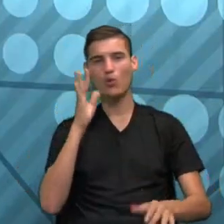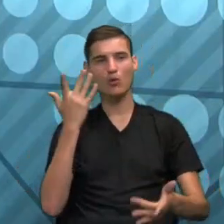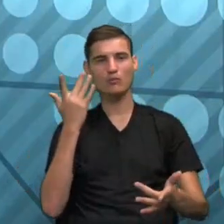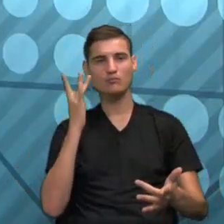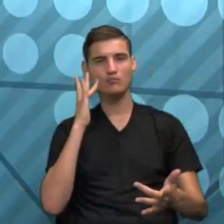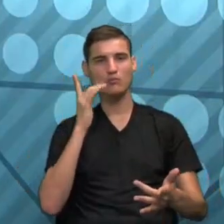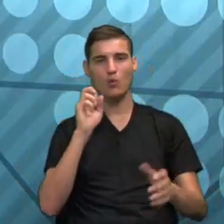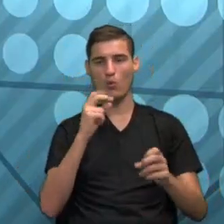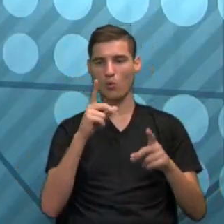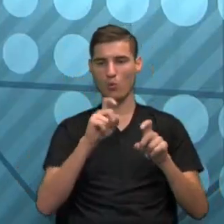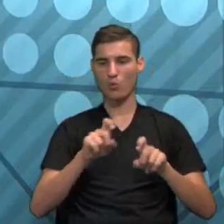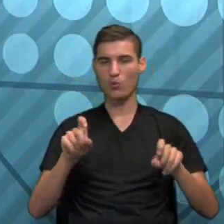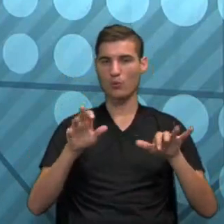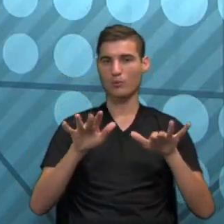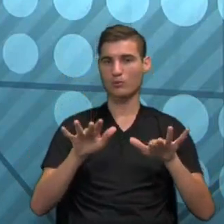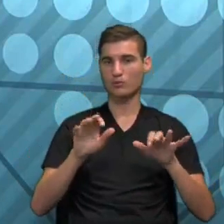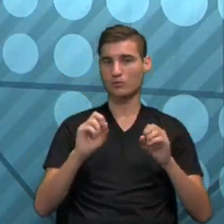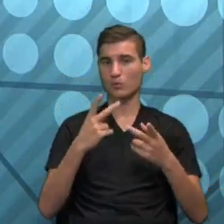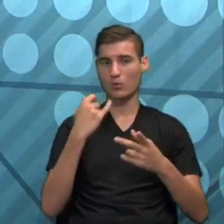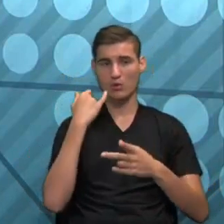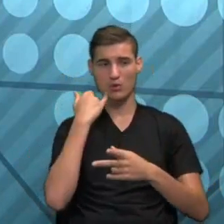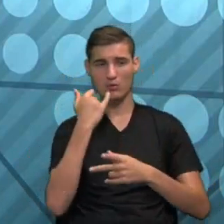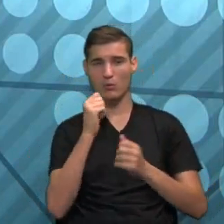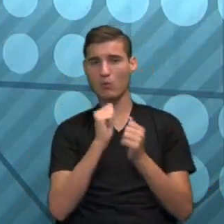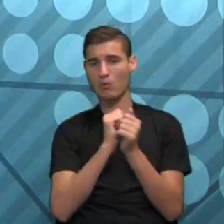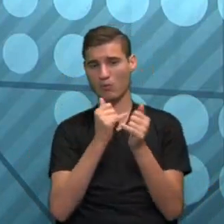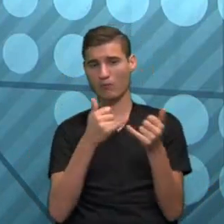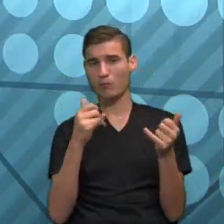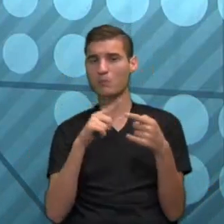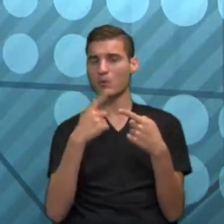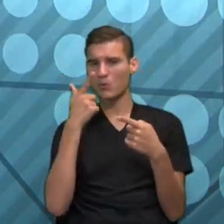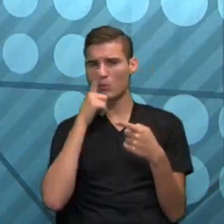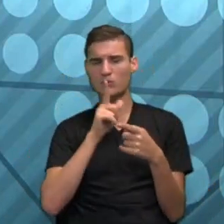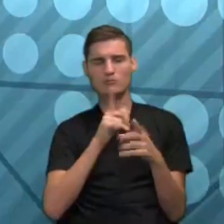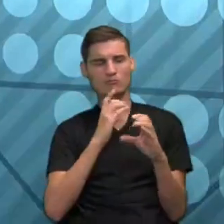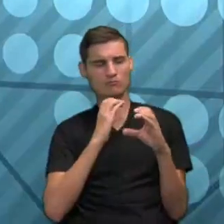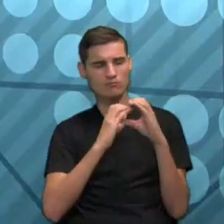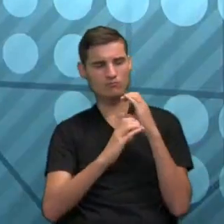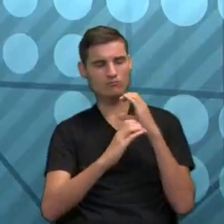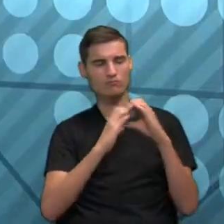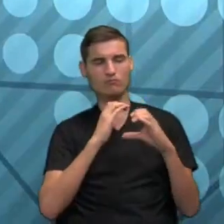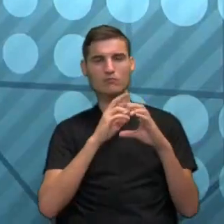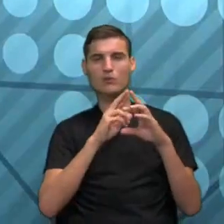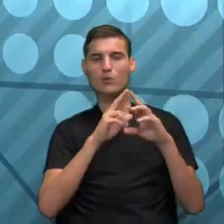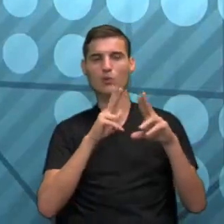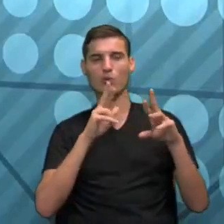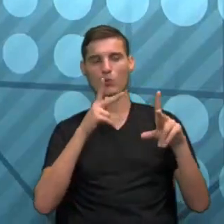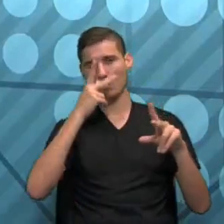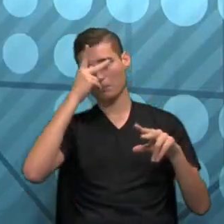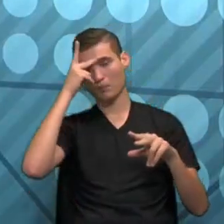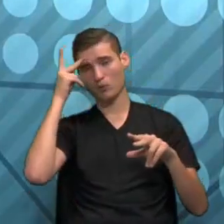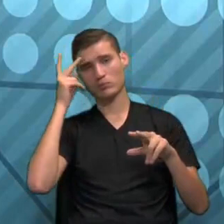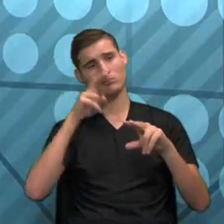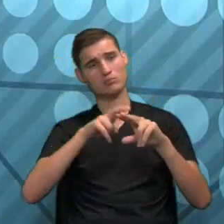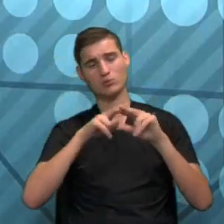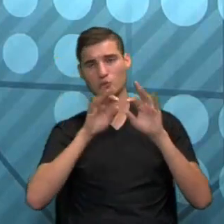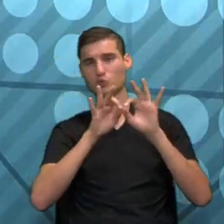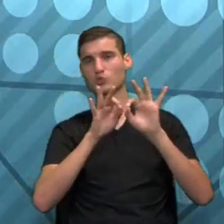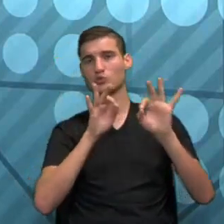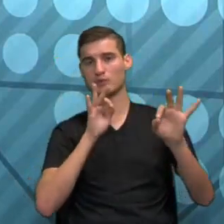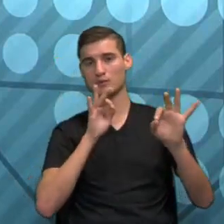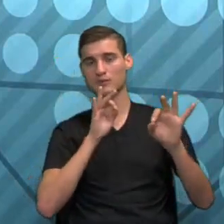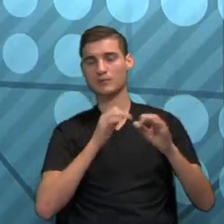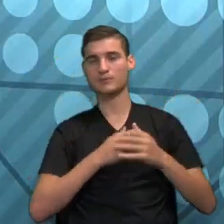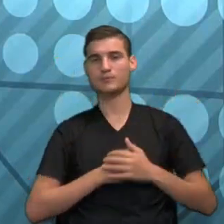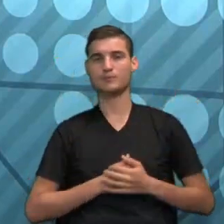um computador, de um telefone com fio que seja, mas conseguimos nos conectar com outras pessoas através dessa distância muito